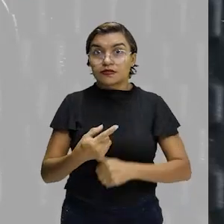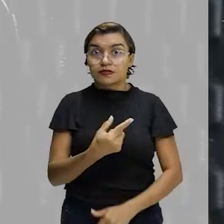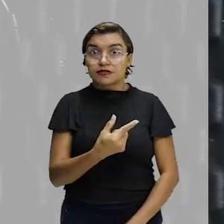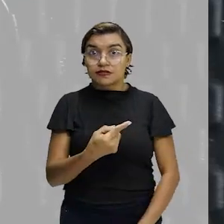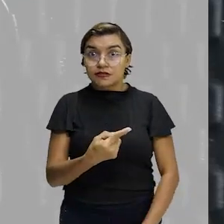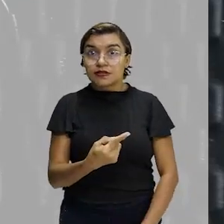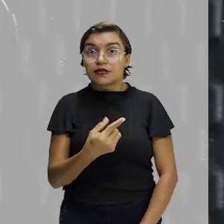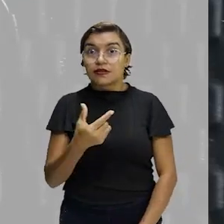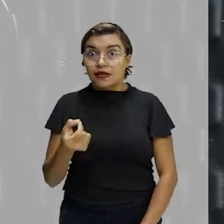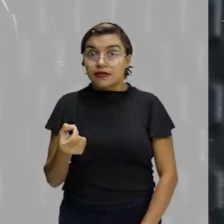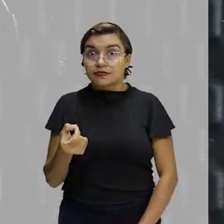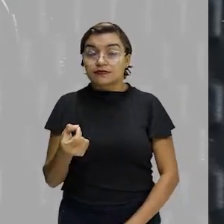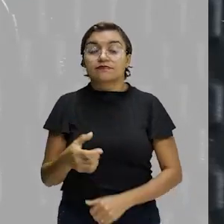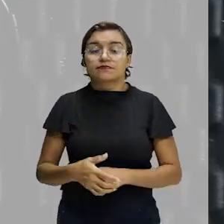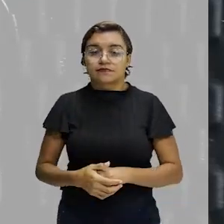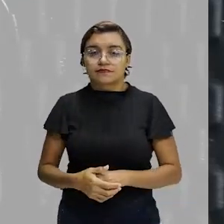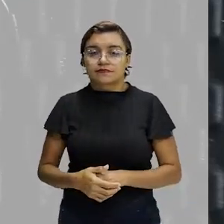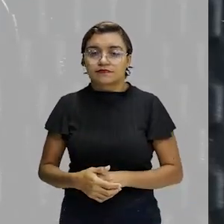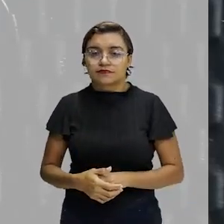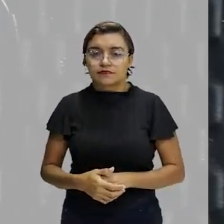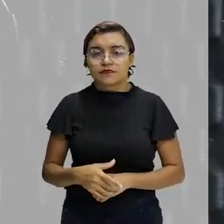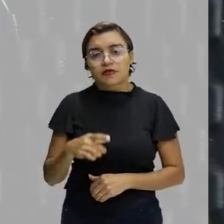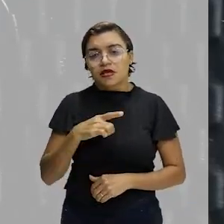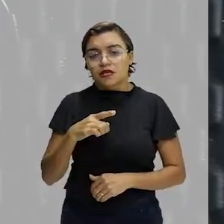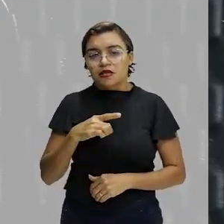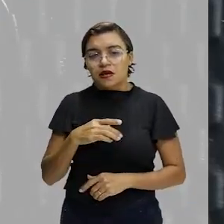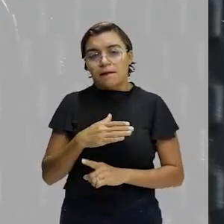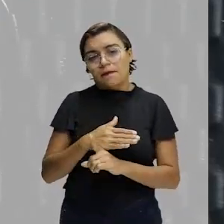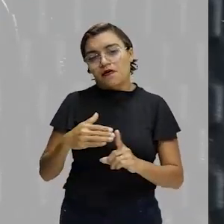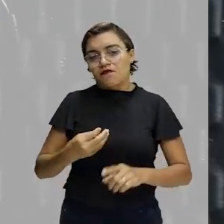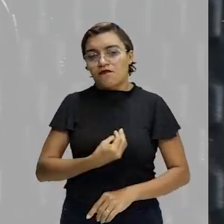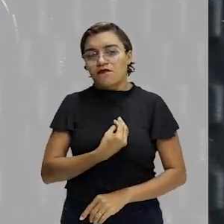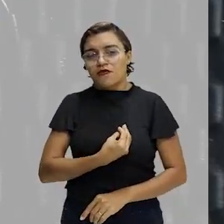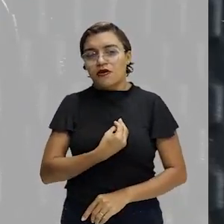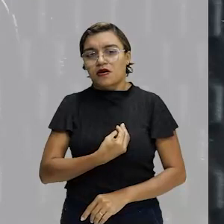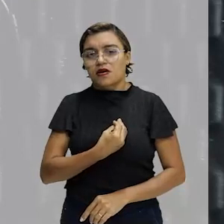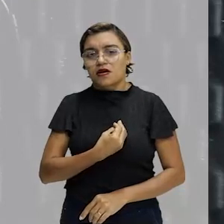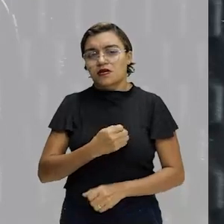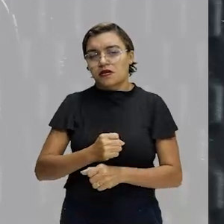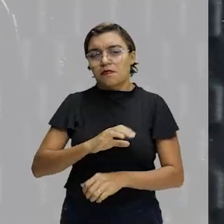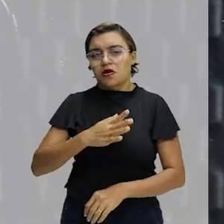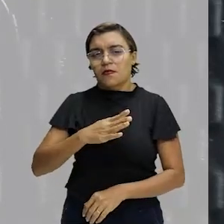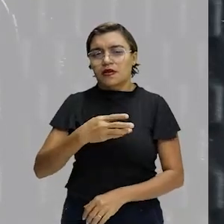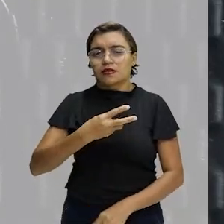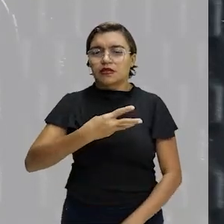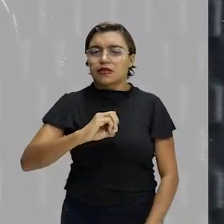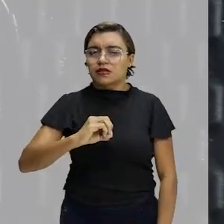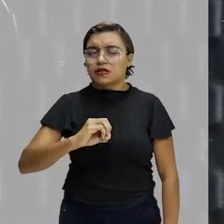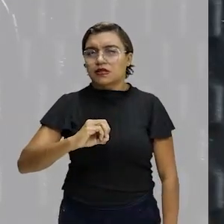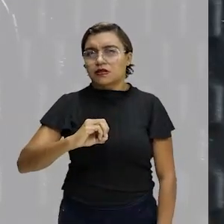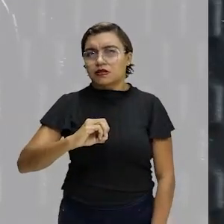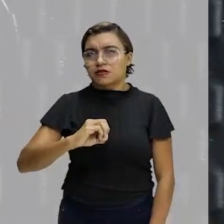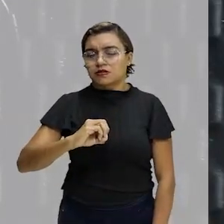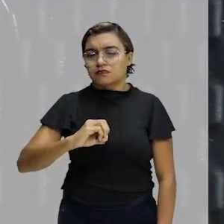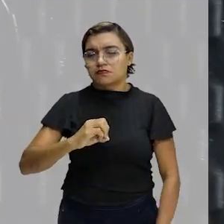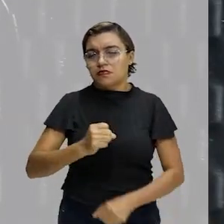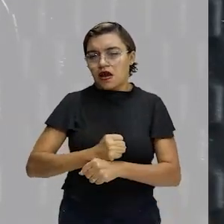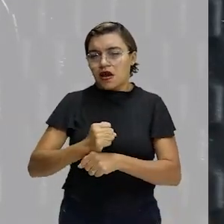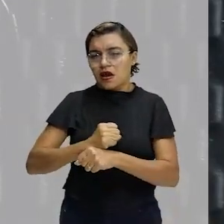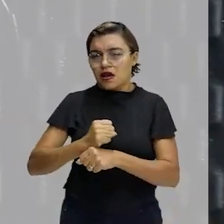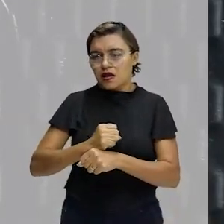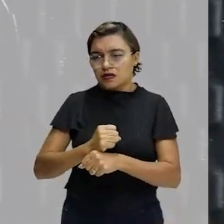questão passou para nós também de informação, né? No caso, a meia-vida, que é de 30 anos. E o que ele está pedindo é o